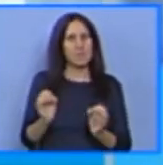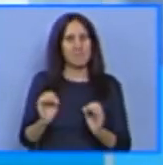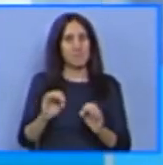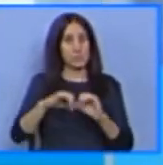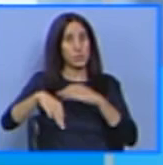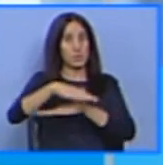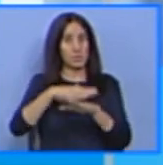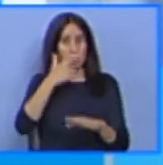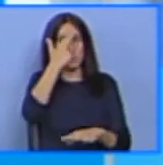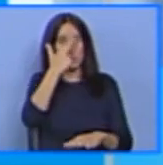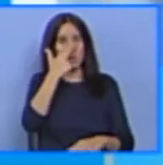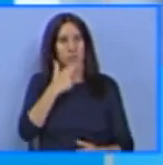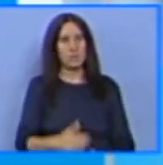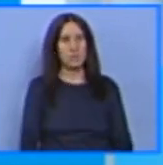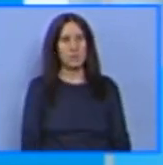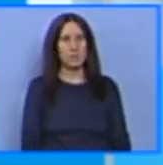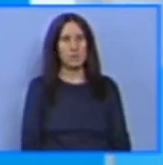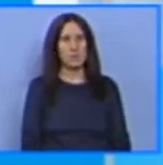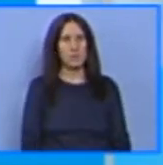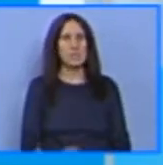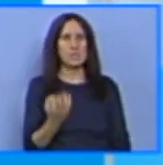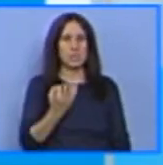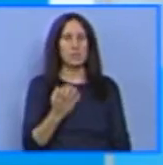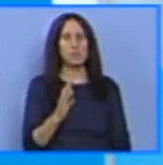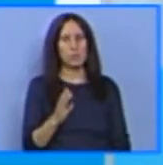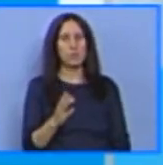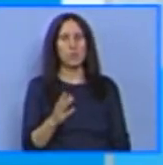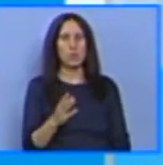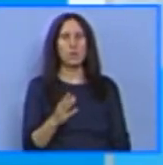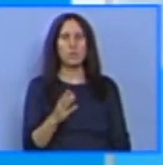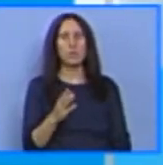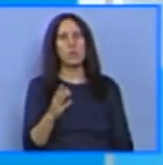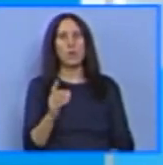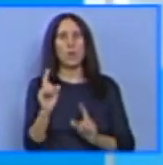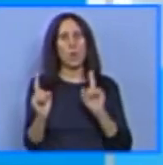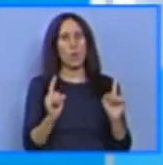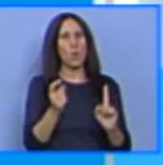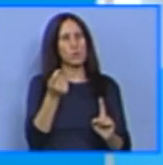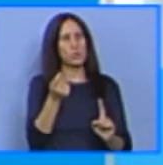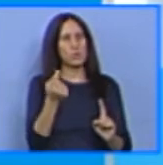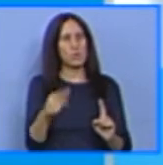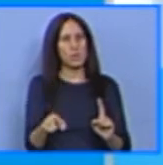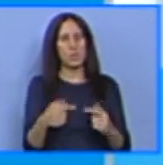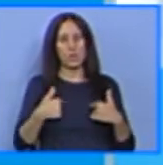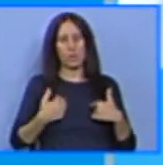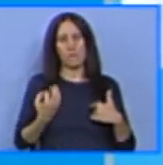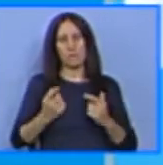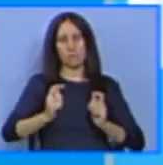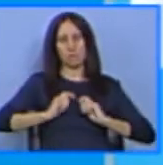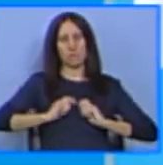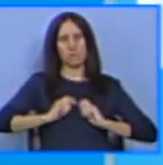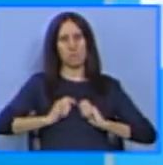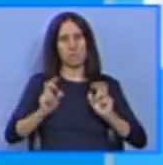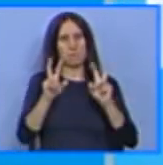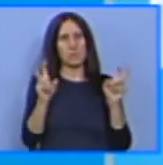e na história. Exato. Nós dividimos um pouco as tarefas. Eu, de facto, fiquei com esta componente